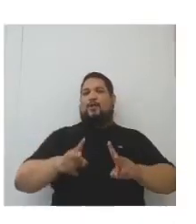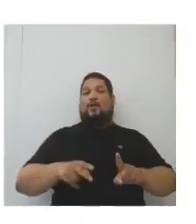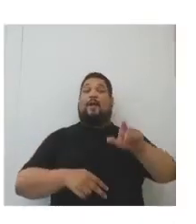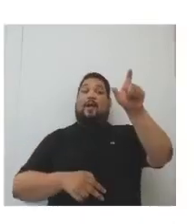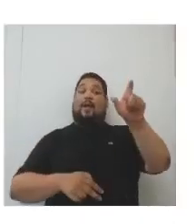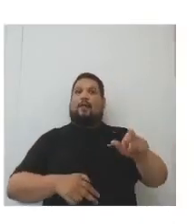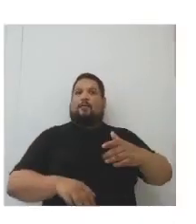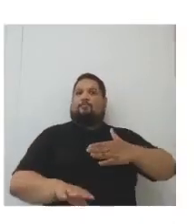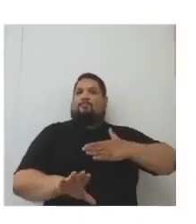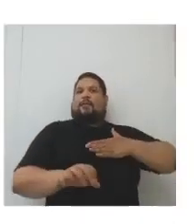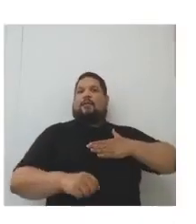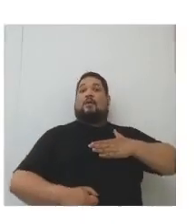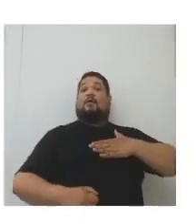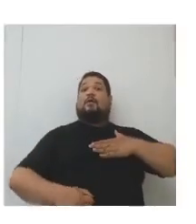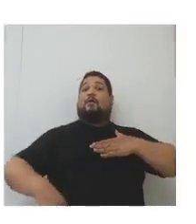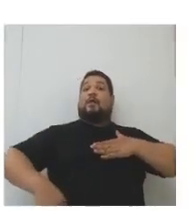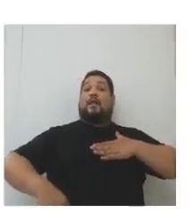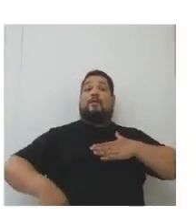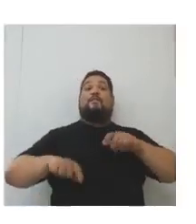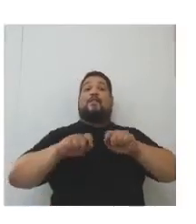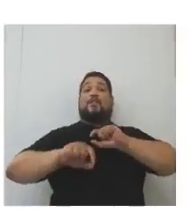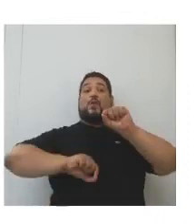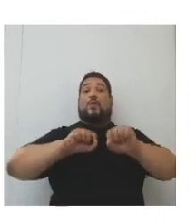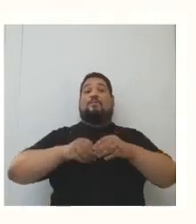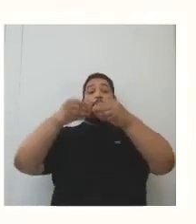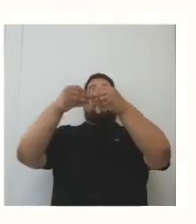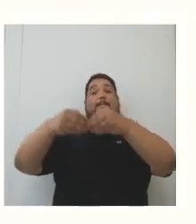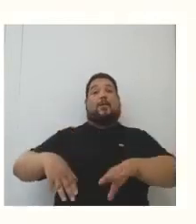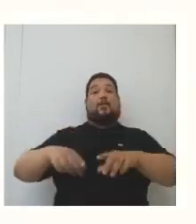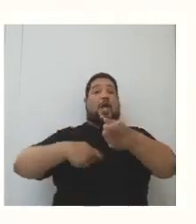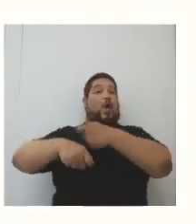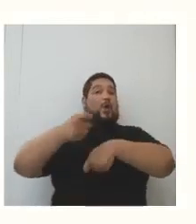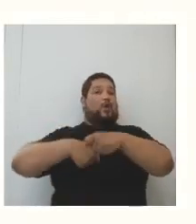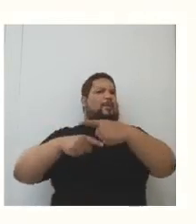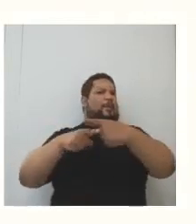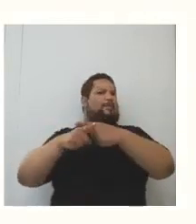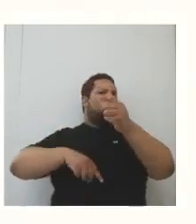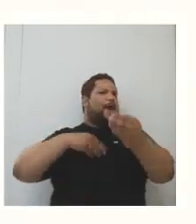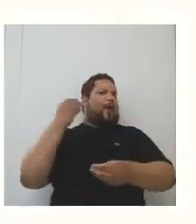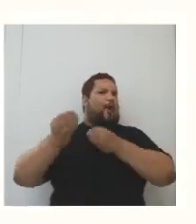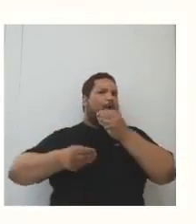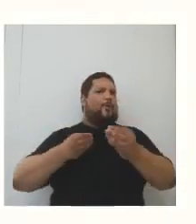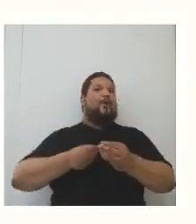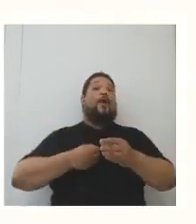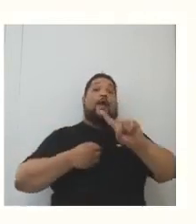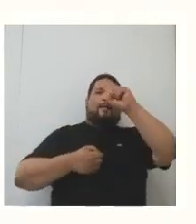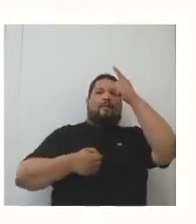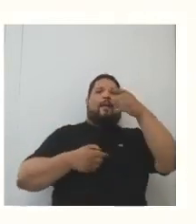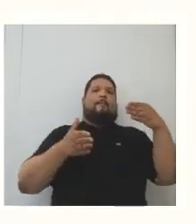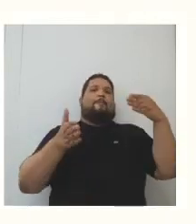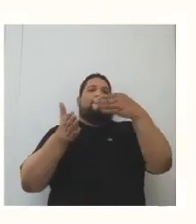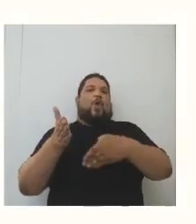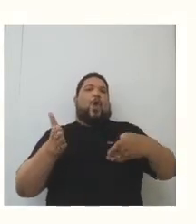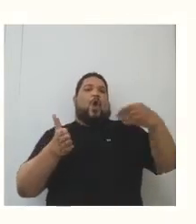para isso? Para prejudicar a economia da Inglaterra. O que é que ele faz? Ele decreta o chamado bloqueio